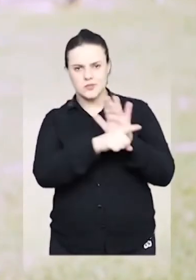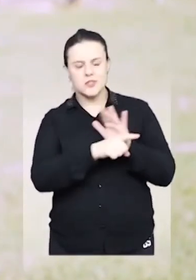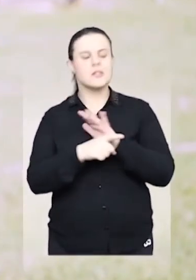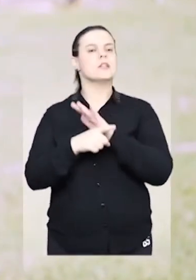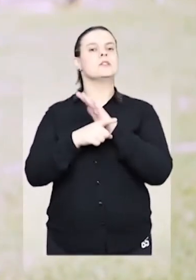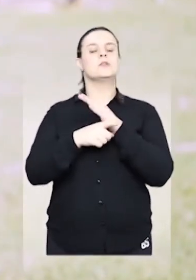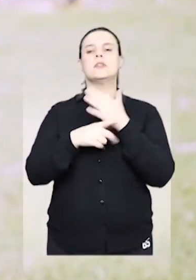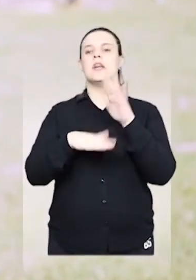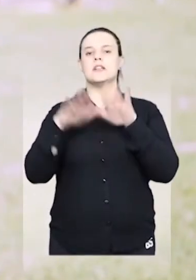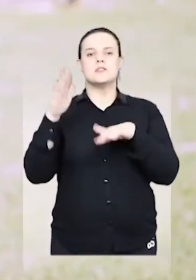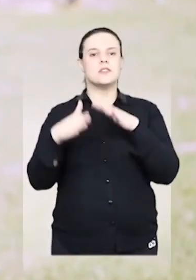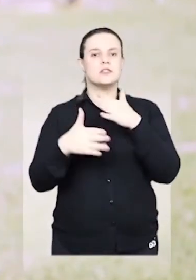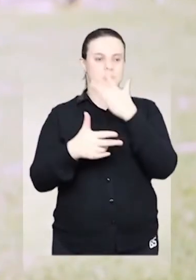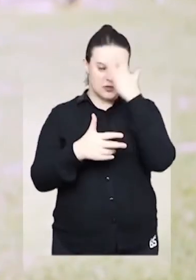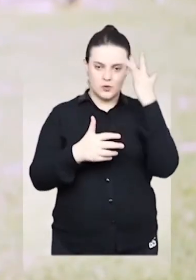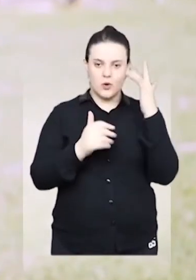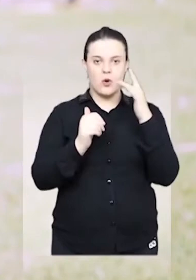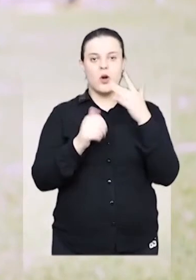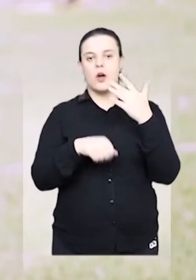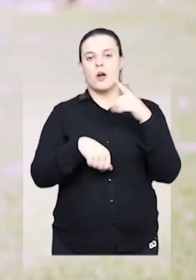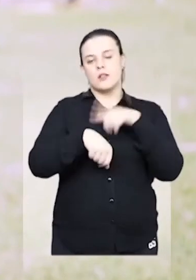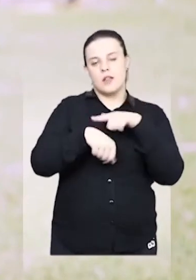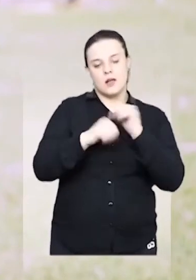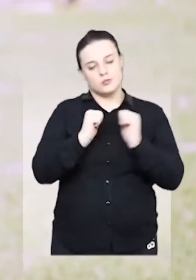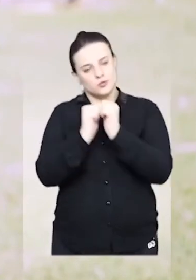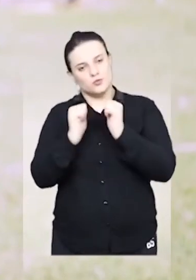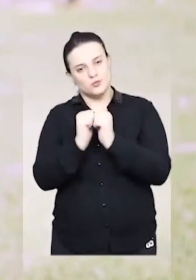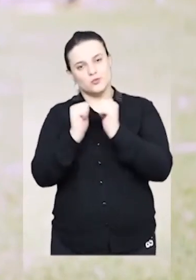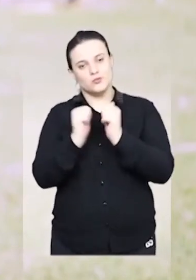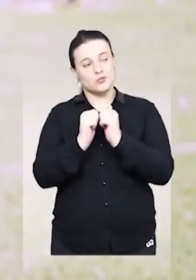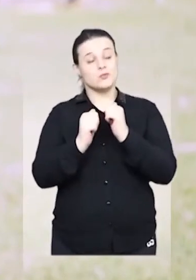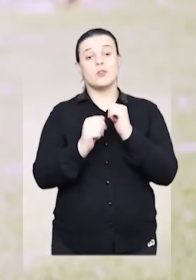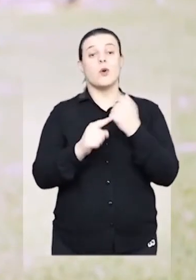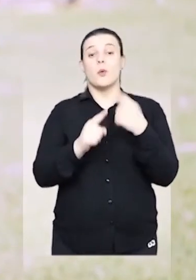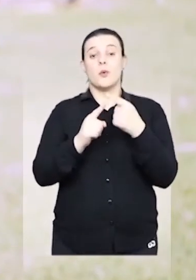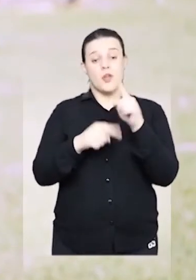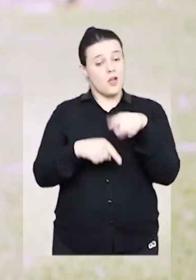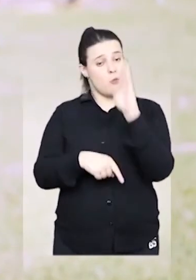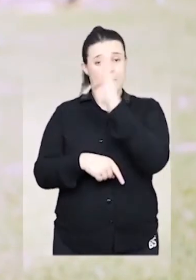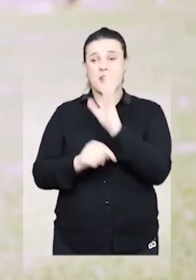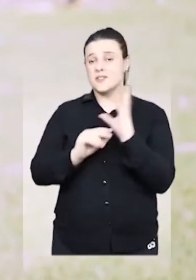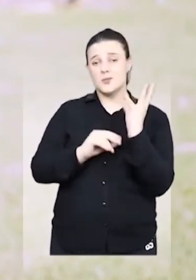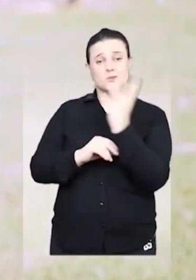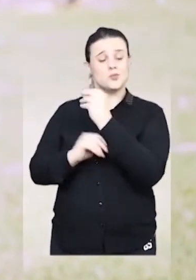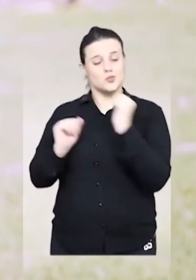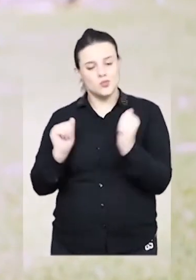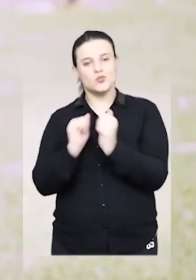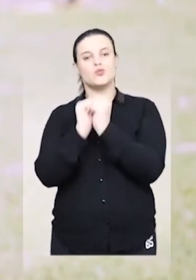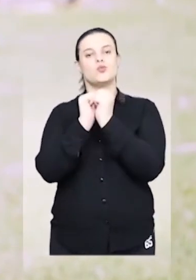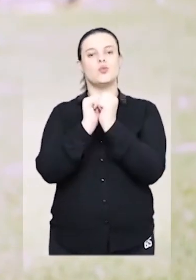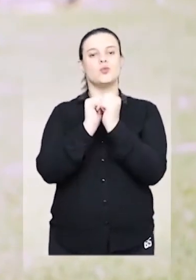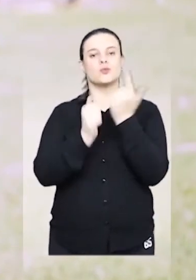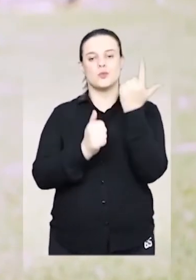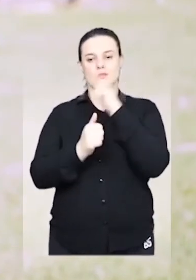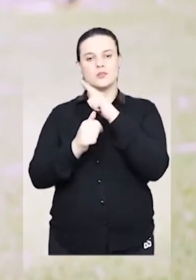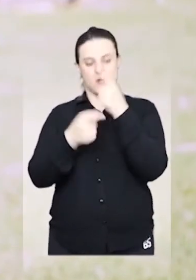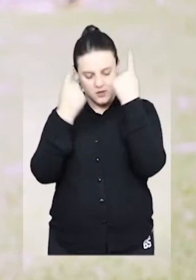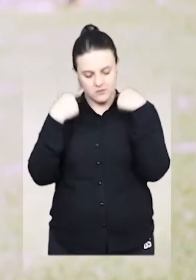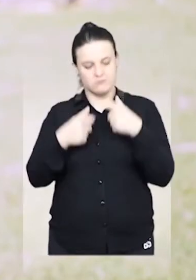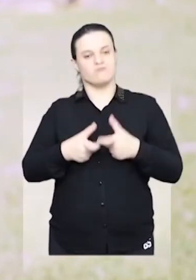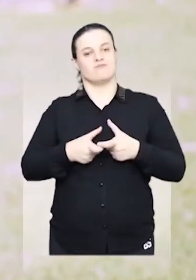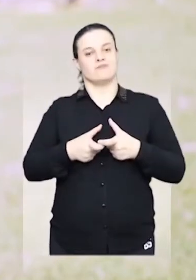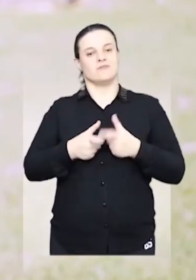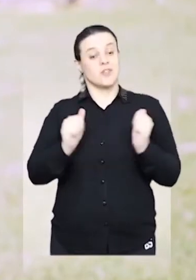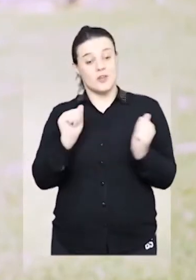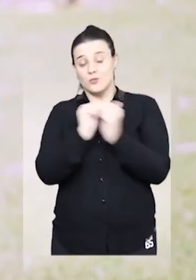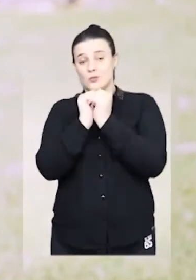e abrindo mão de passar um tempo ou qualquer coisa do tipo. É o Brasil inteiro subindo num pódio, recebendo um